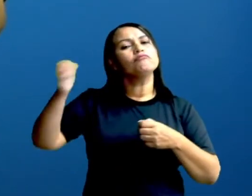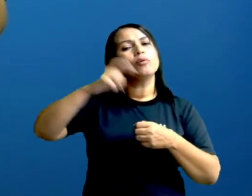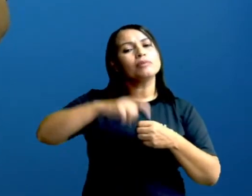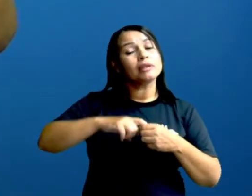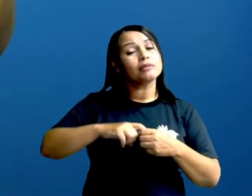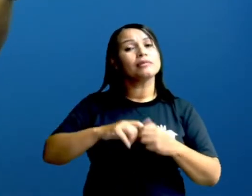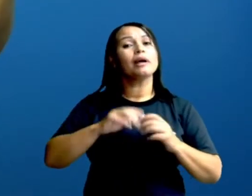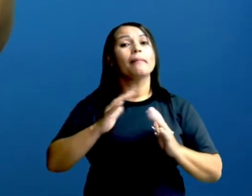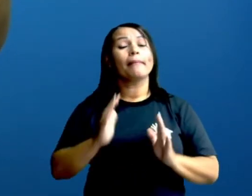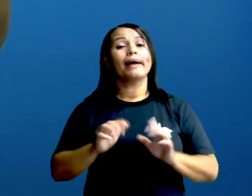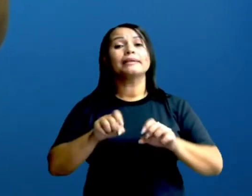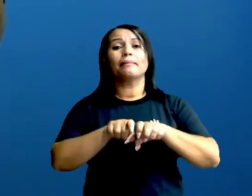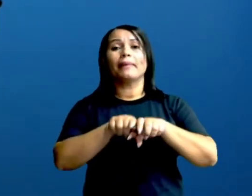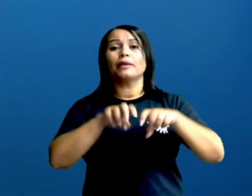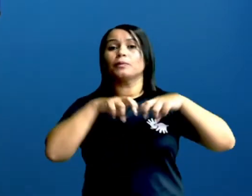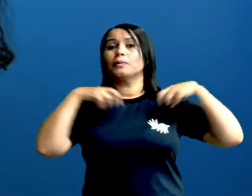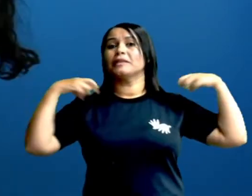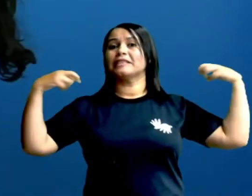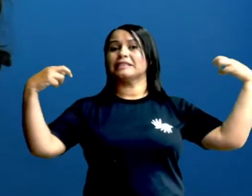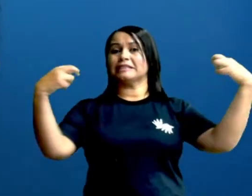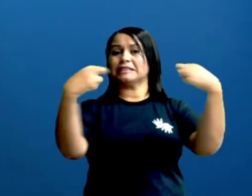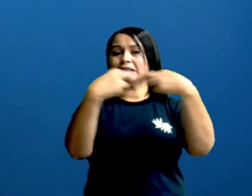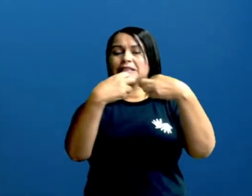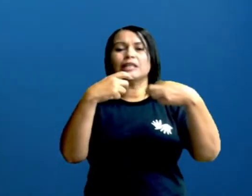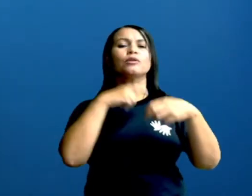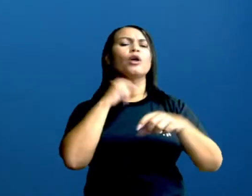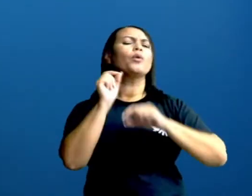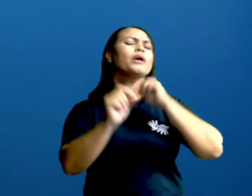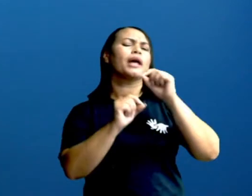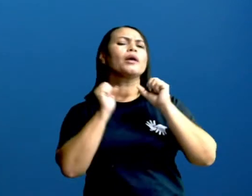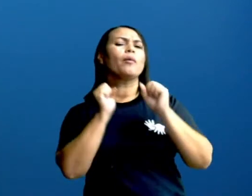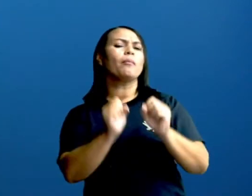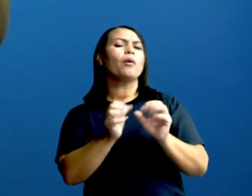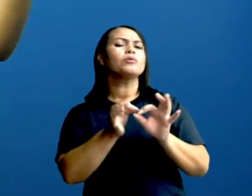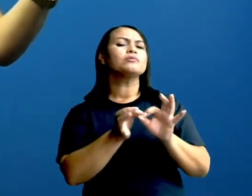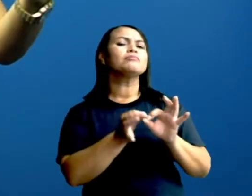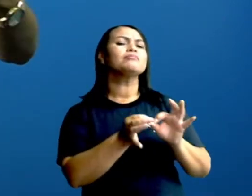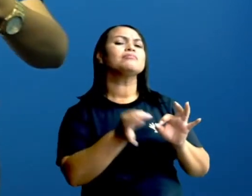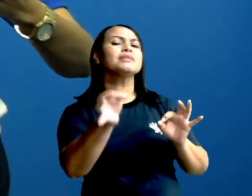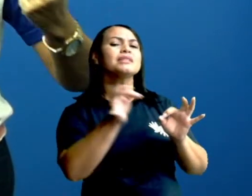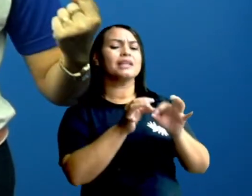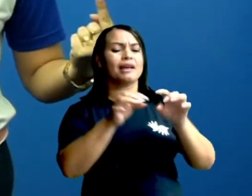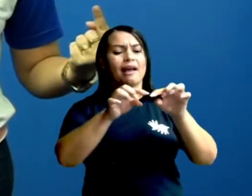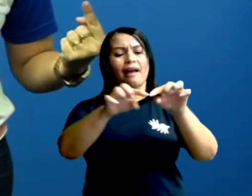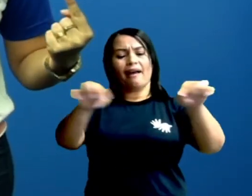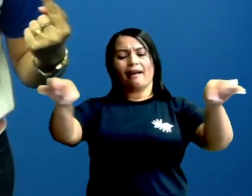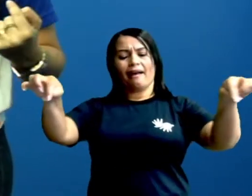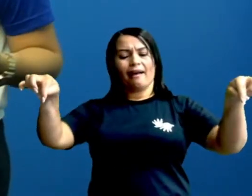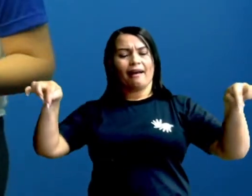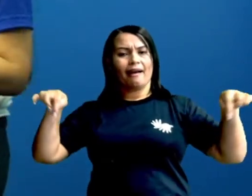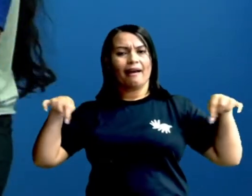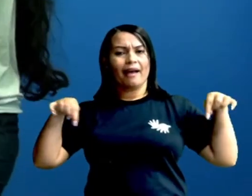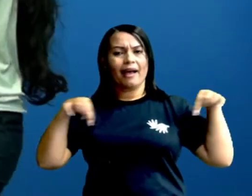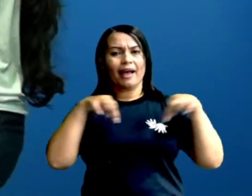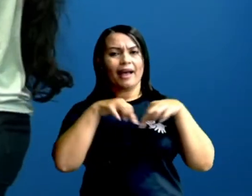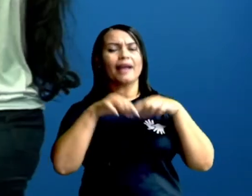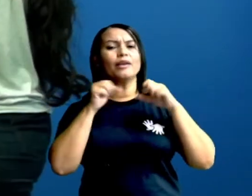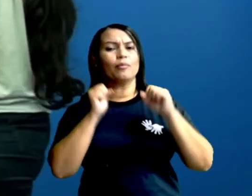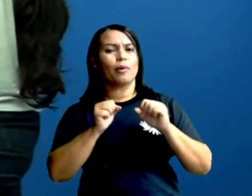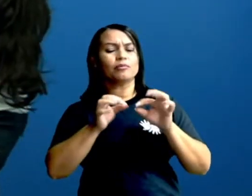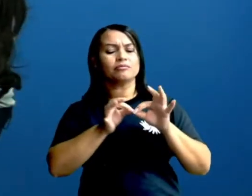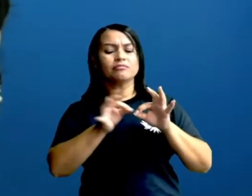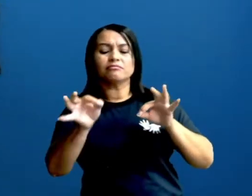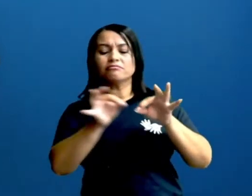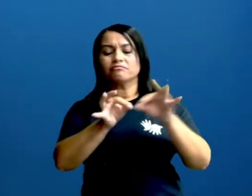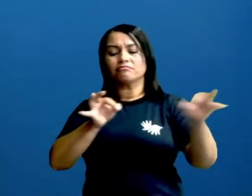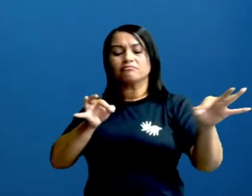no estádio de futebol está o quê? O que é que eu posso medir em um estádio de futebol? A área. Não é verdade? A área. Então